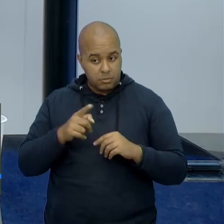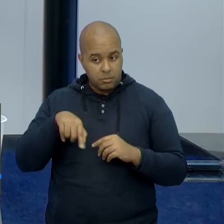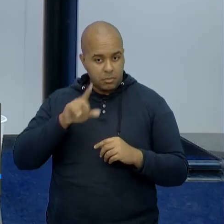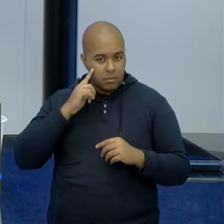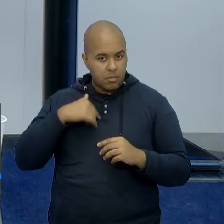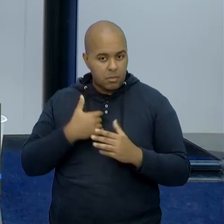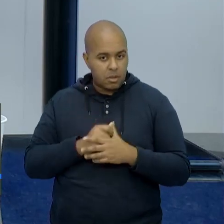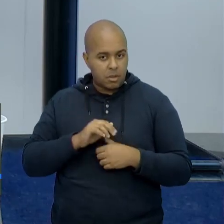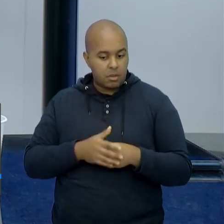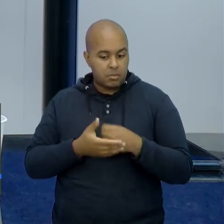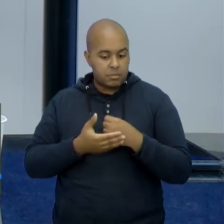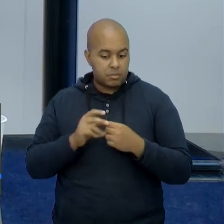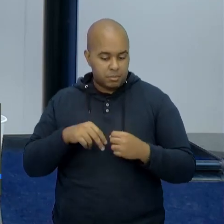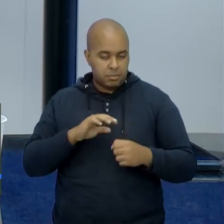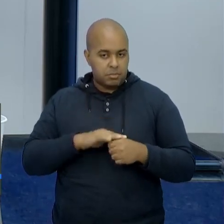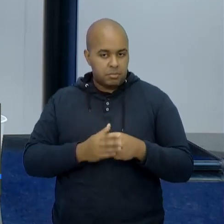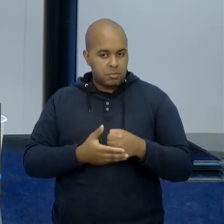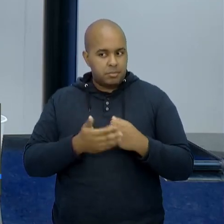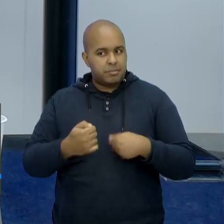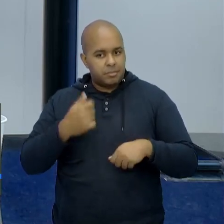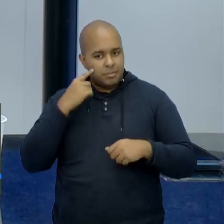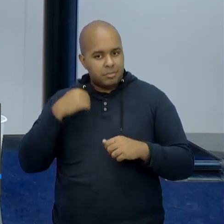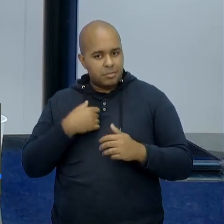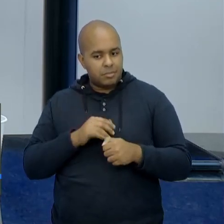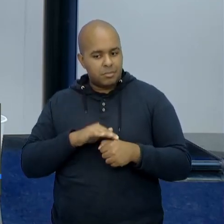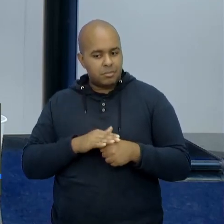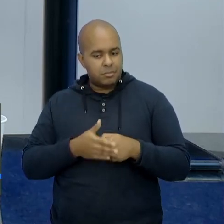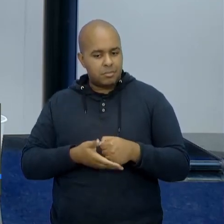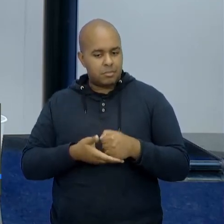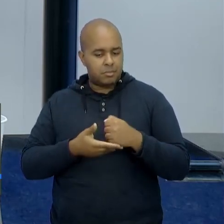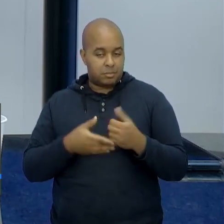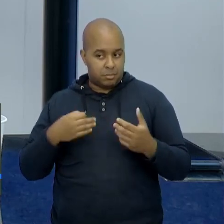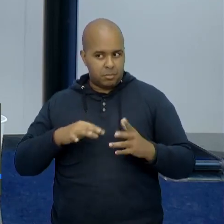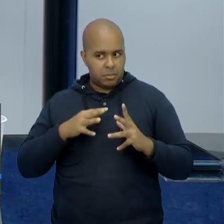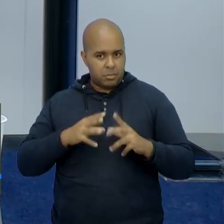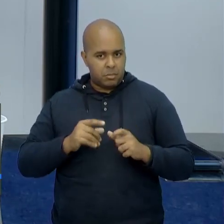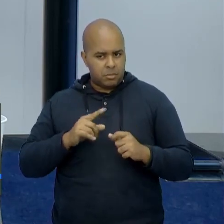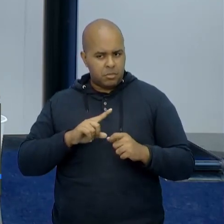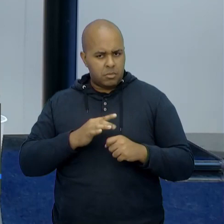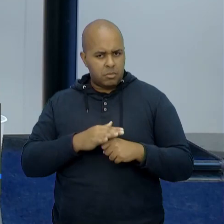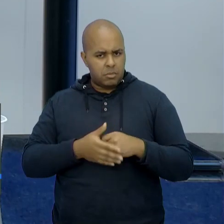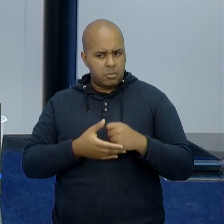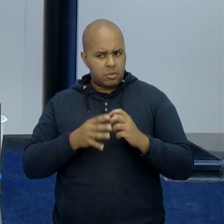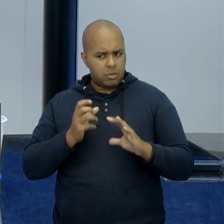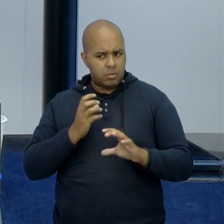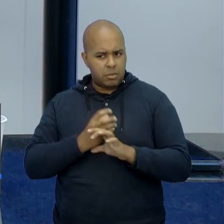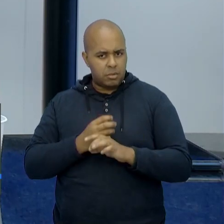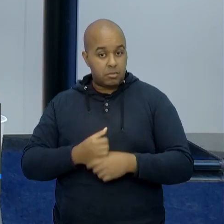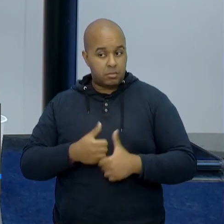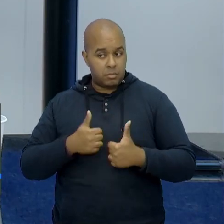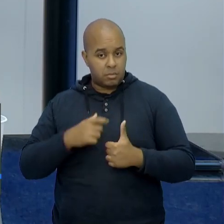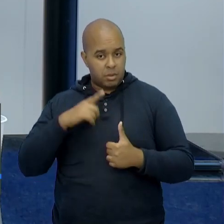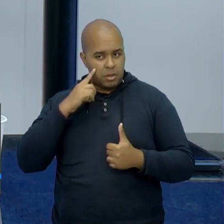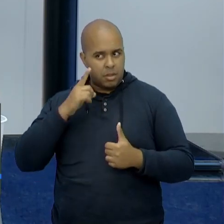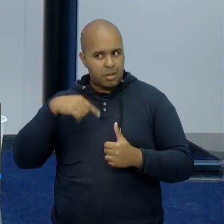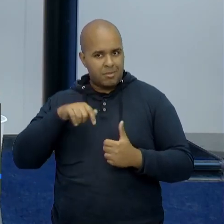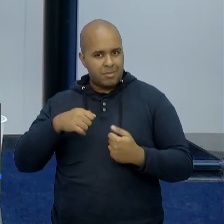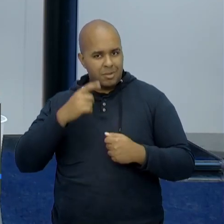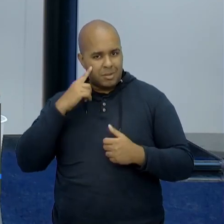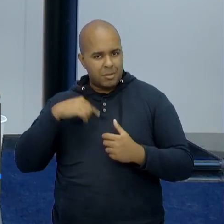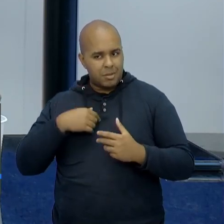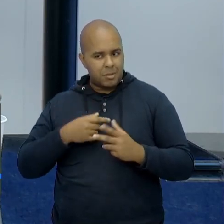é sustentabilidade, tem que ser sustentável. Todo esse impacto positivo, ele tem